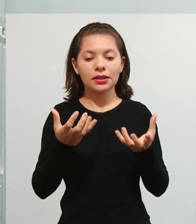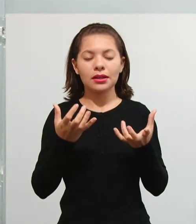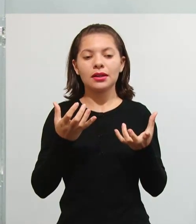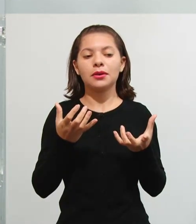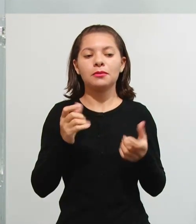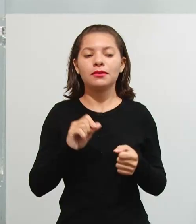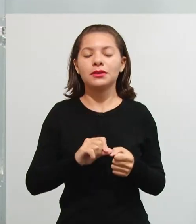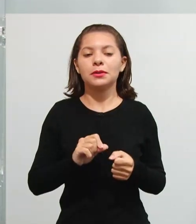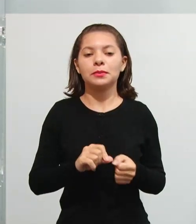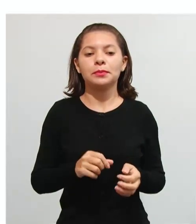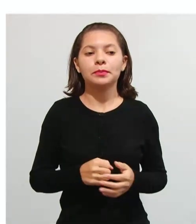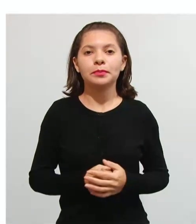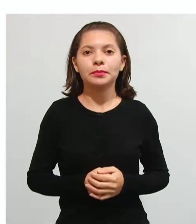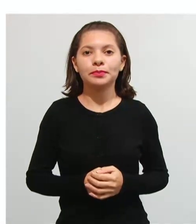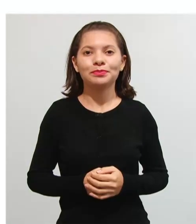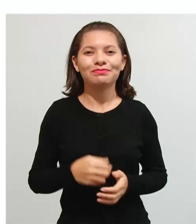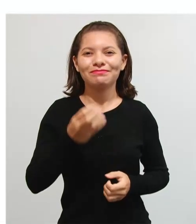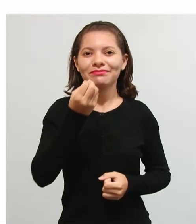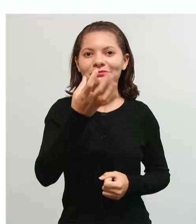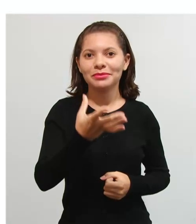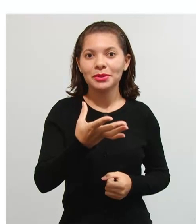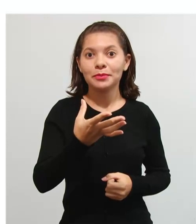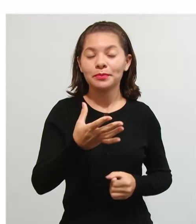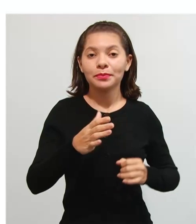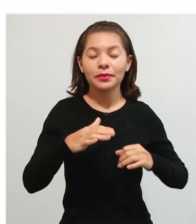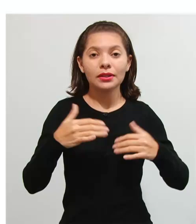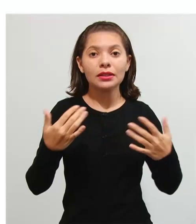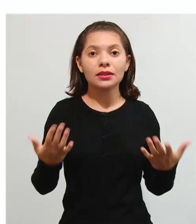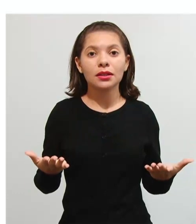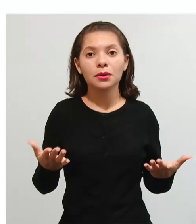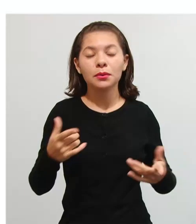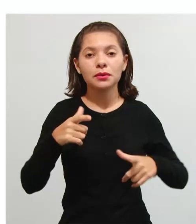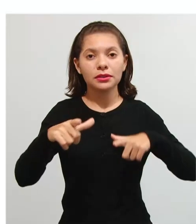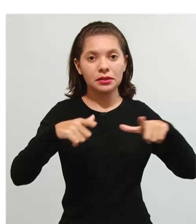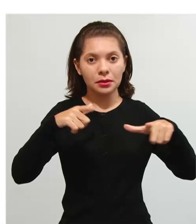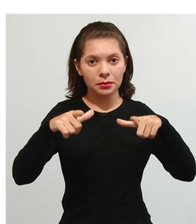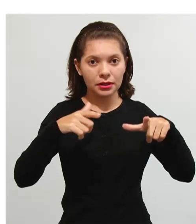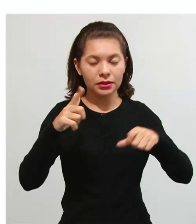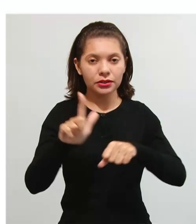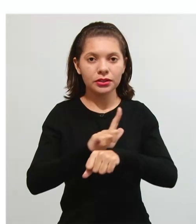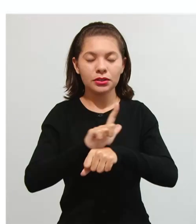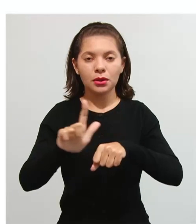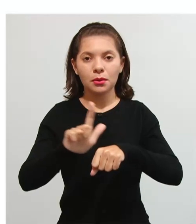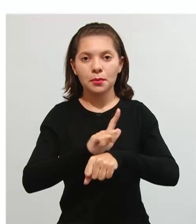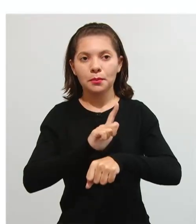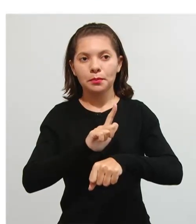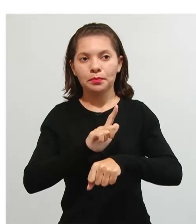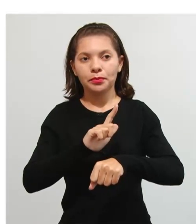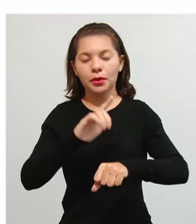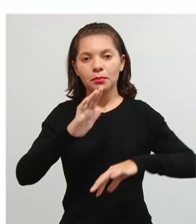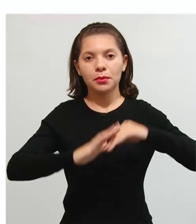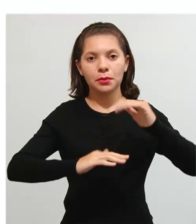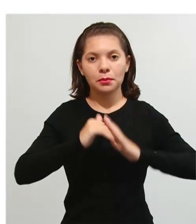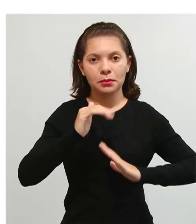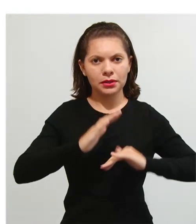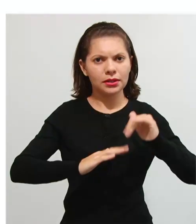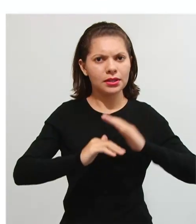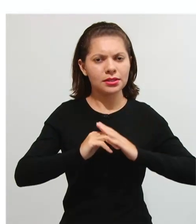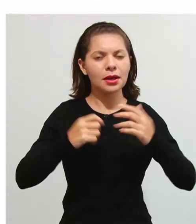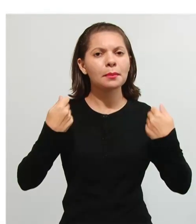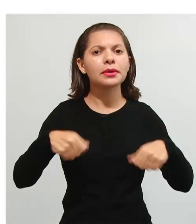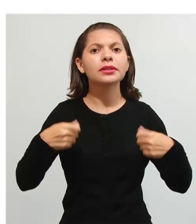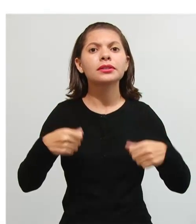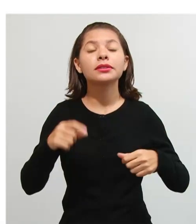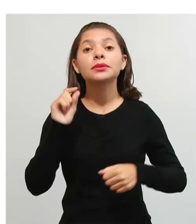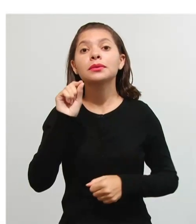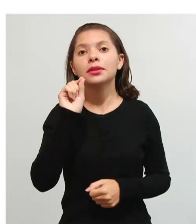acontecer. Muito bem. Então, quando a gente trabalha em gestão por competência nas organizações, a gente precisa